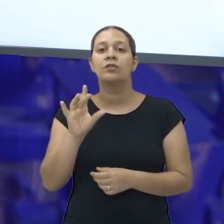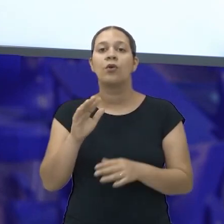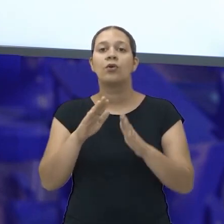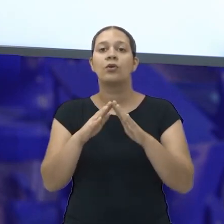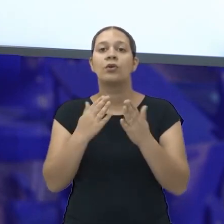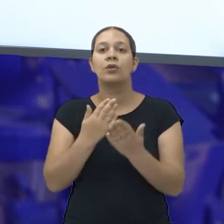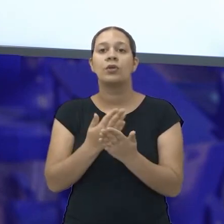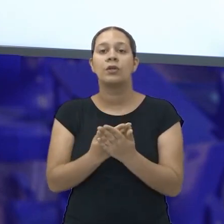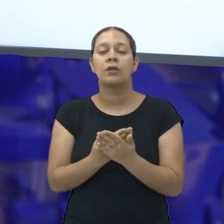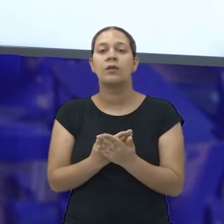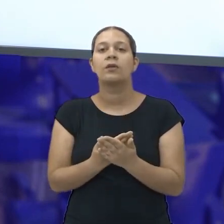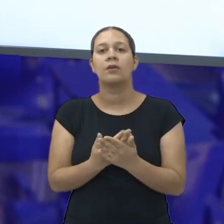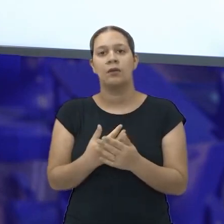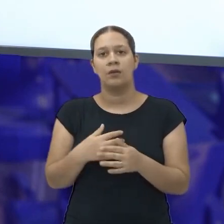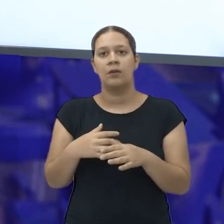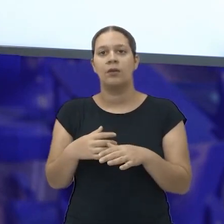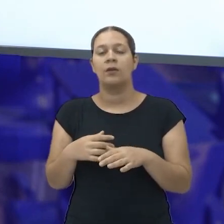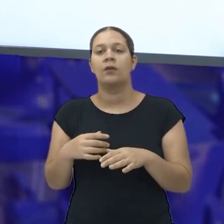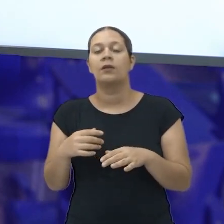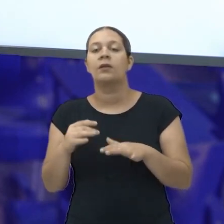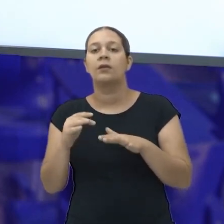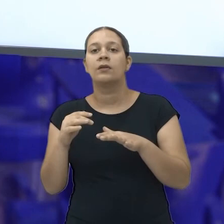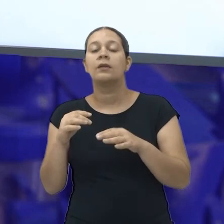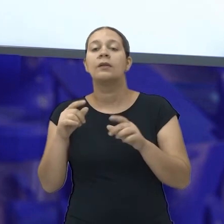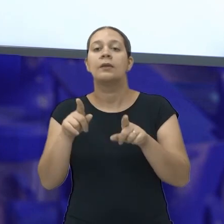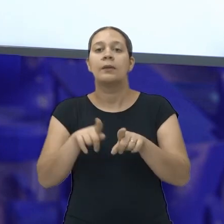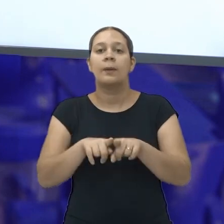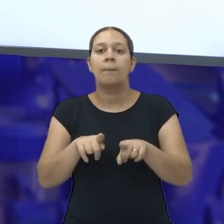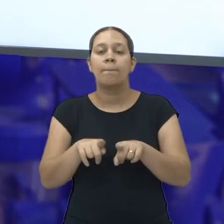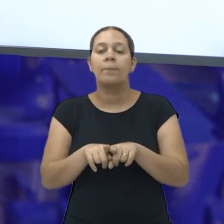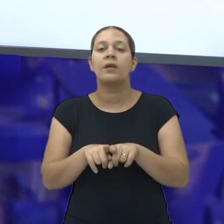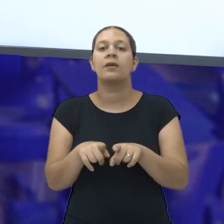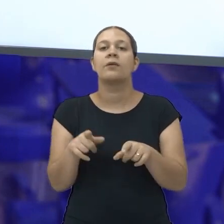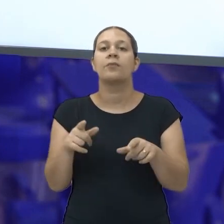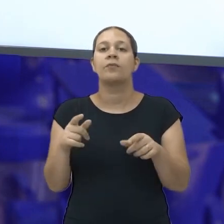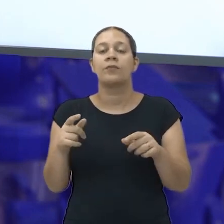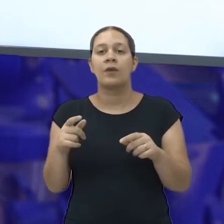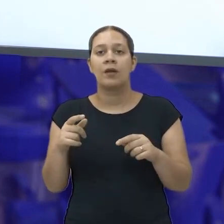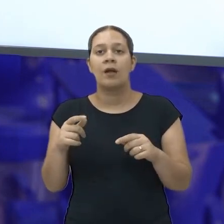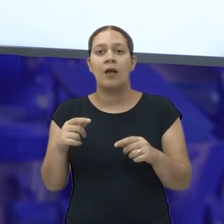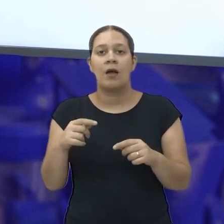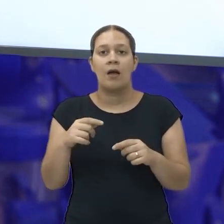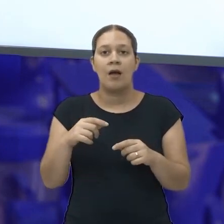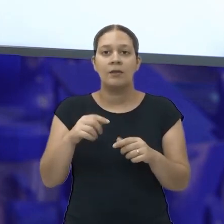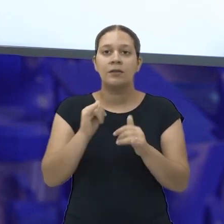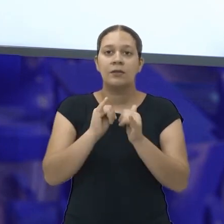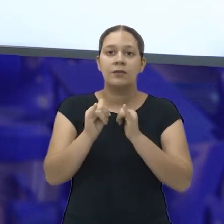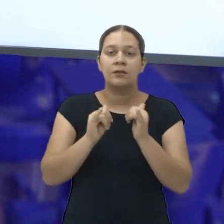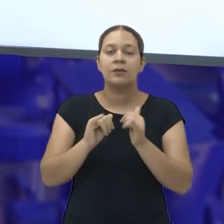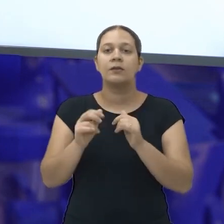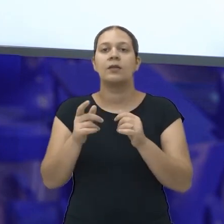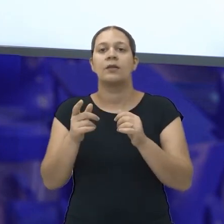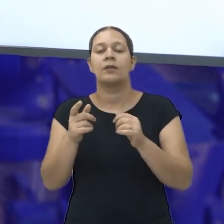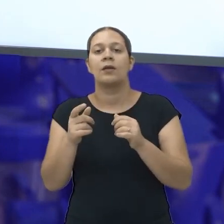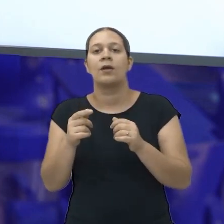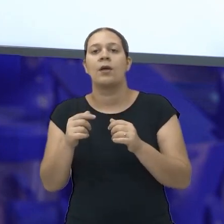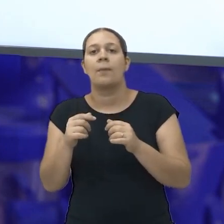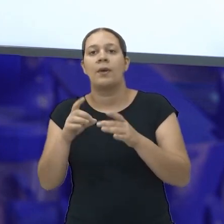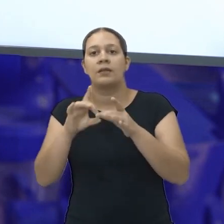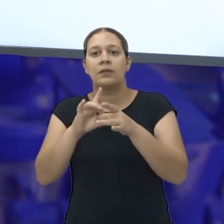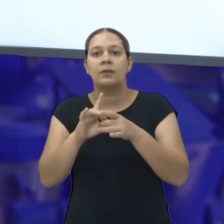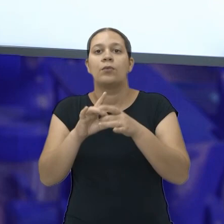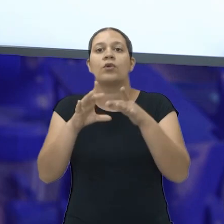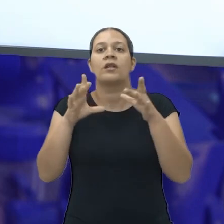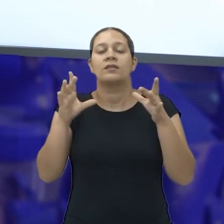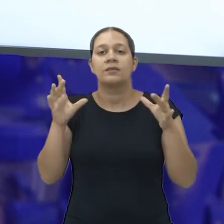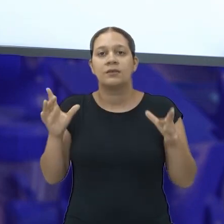não. A mídia tem um papel muito importante. A mídia deve conduzir as pessoas para a democracia e